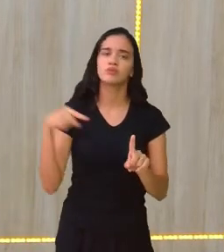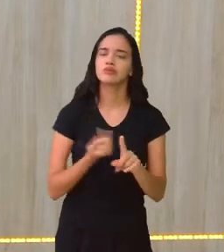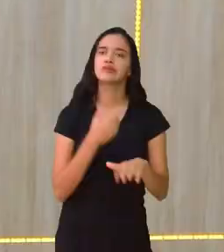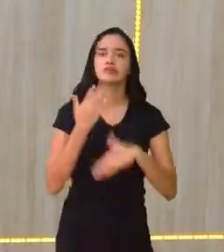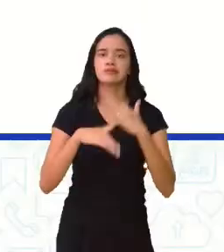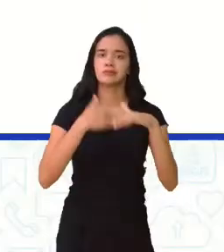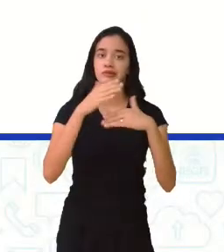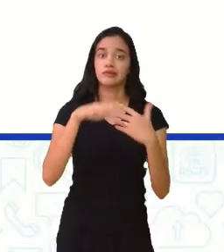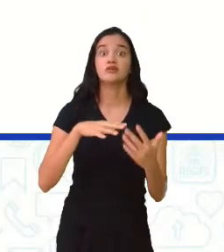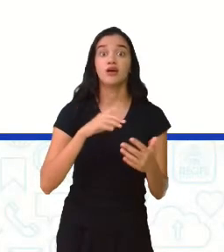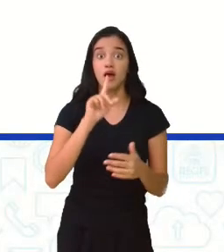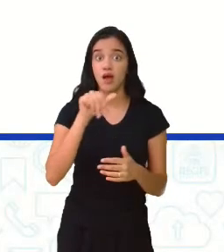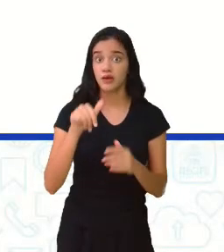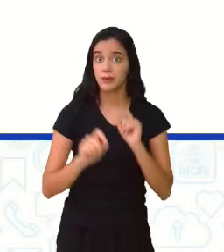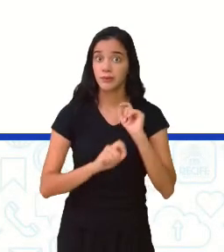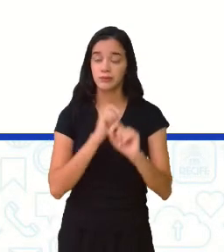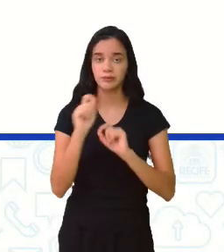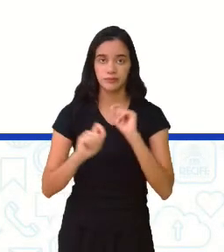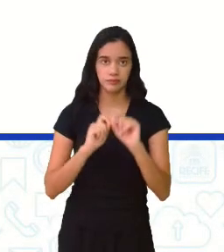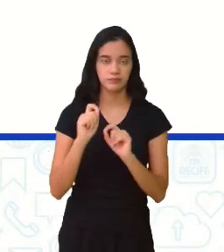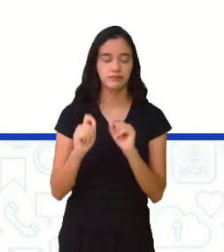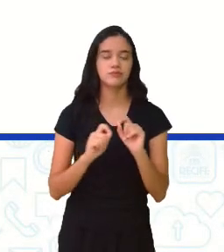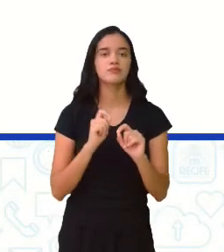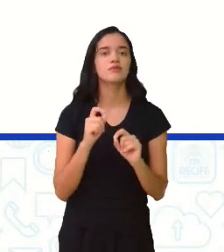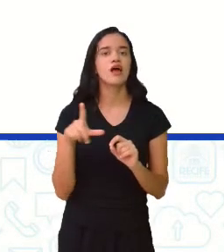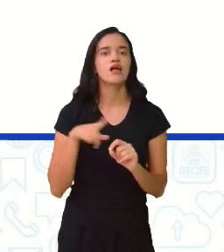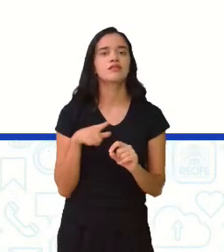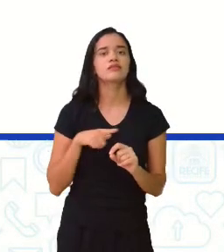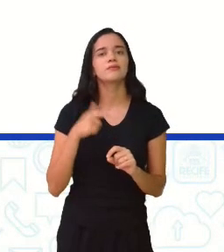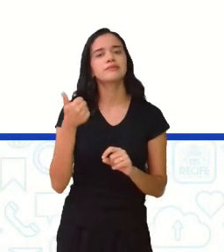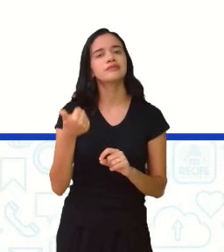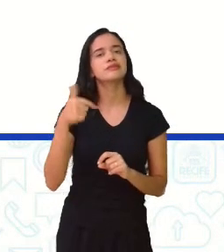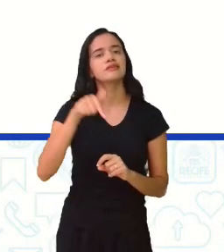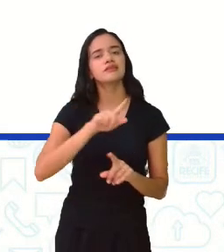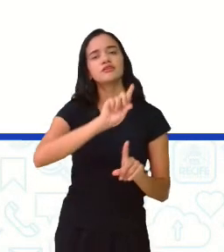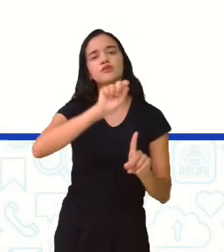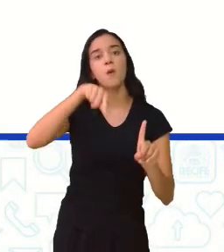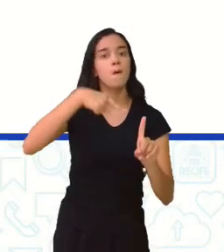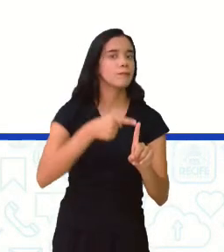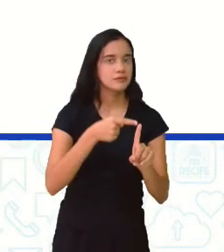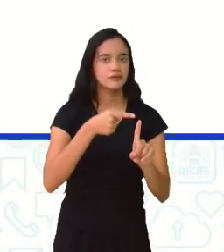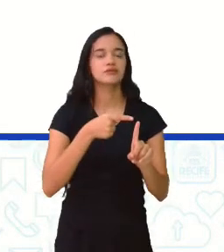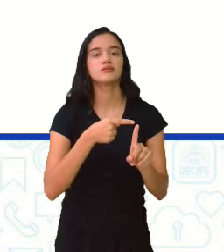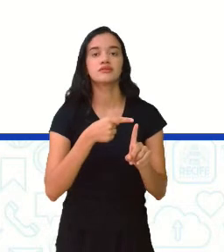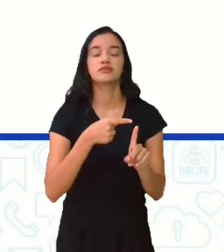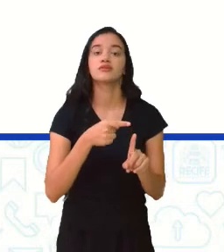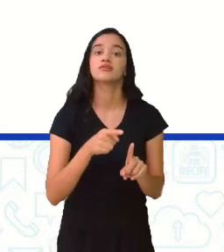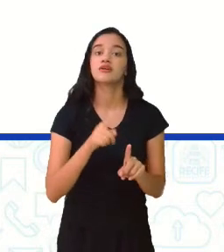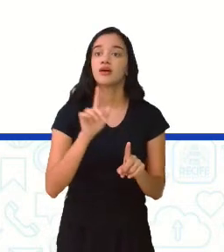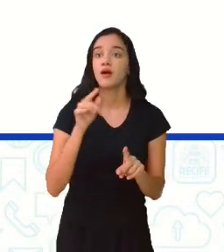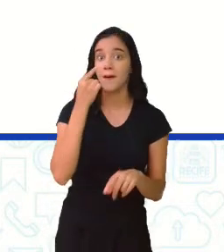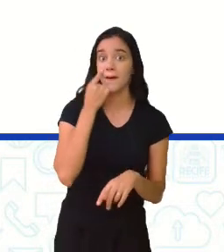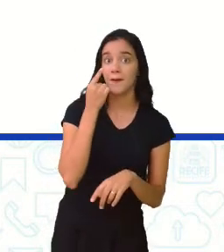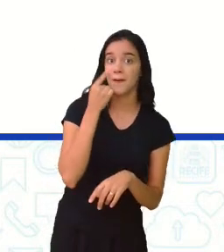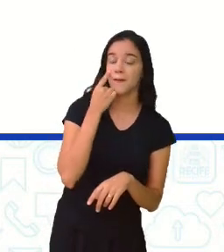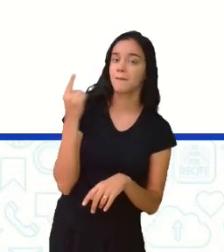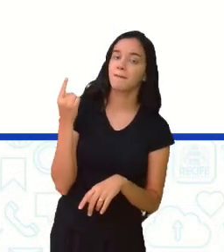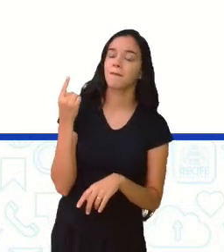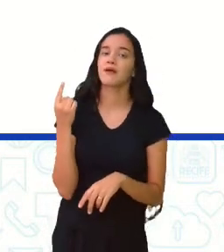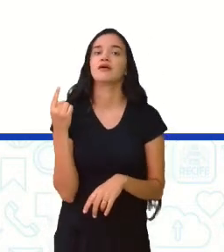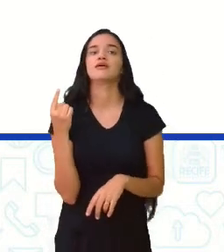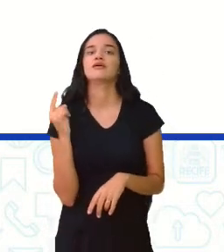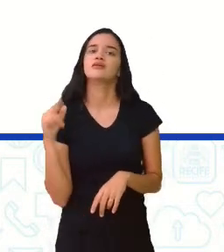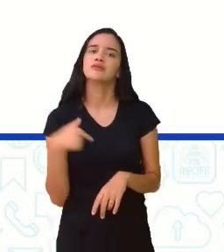Desenvolvimento Sustentável, né? Temos 17 objetivos aí. Dentre eles, olha só, a gente